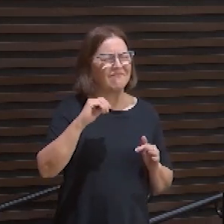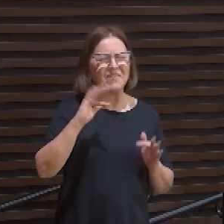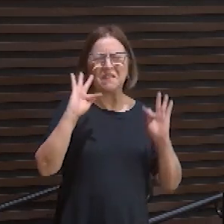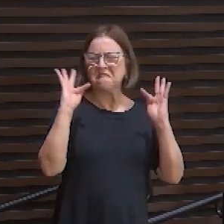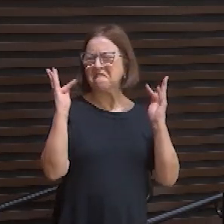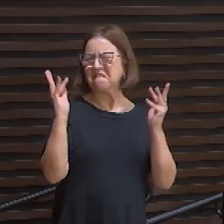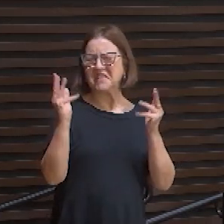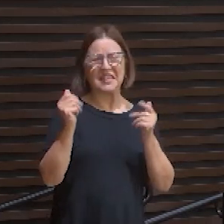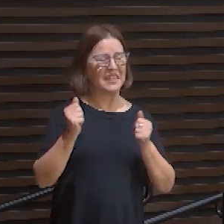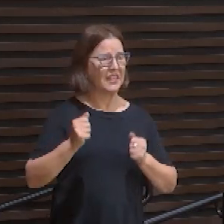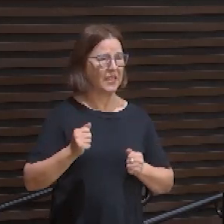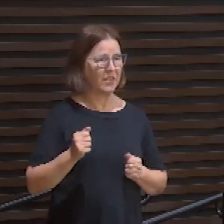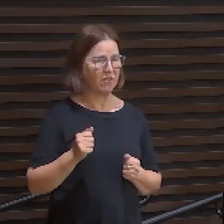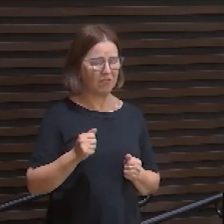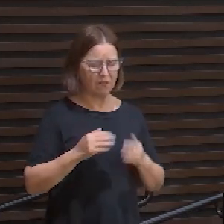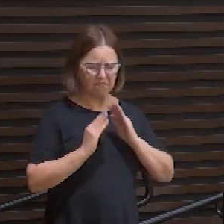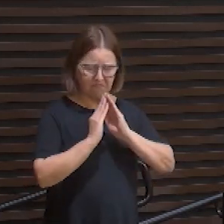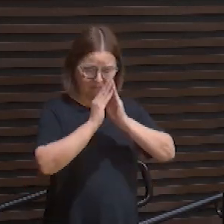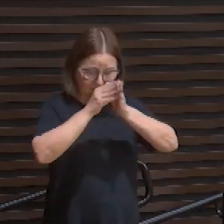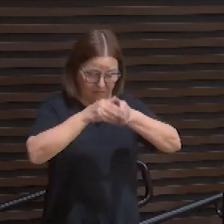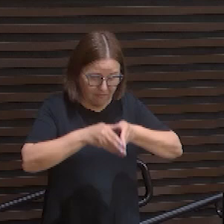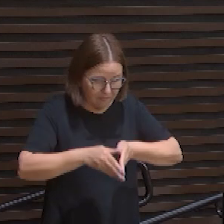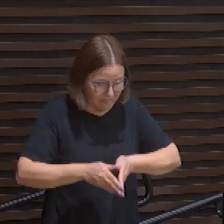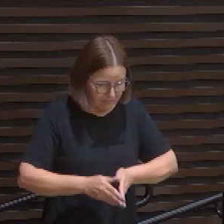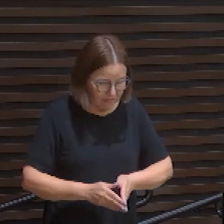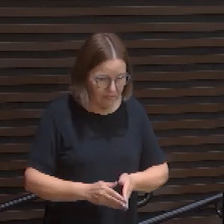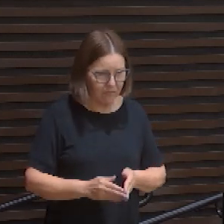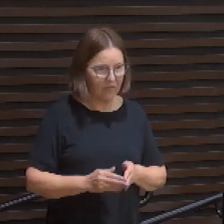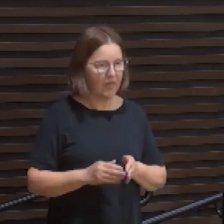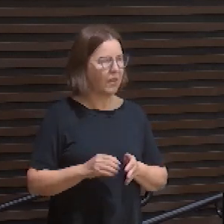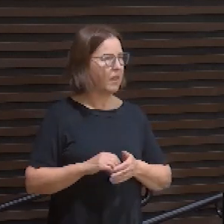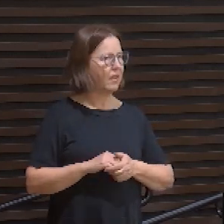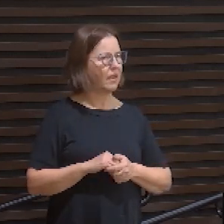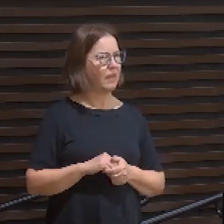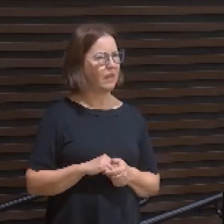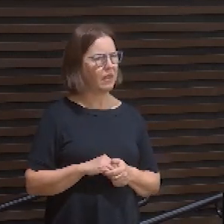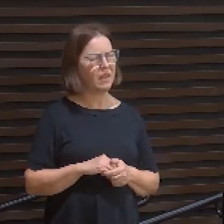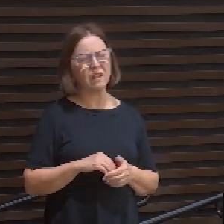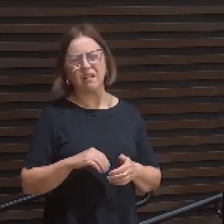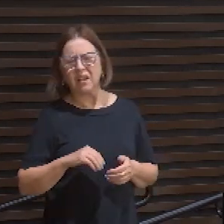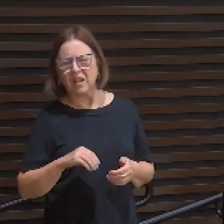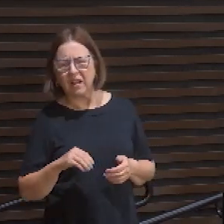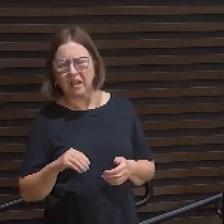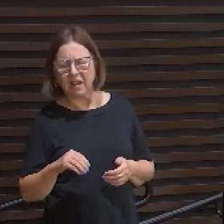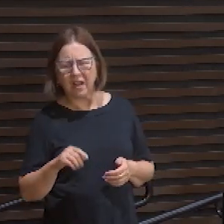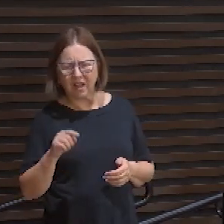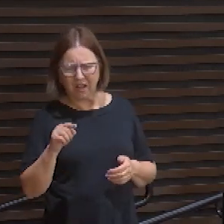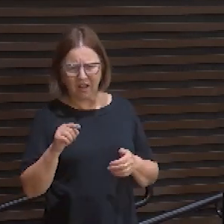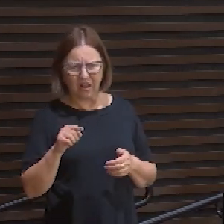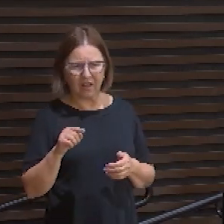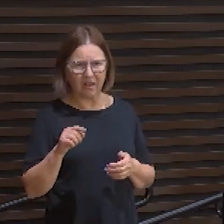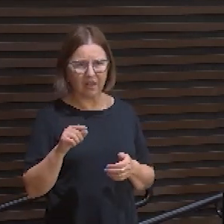e a gente mergulha. Eu disse: ô Gregório, você sabe que eu